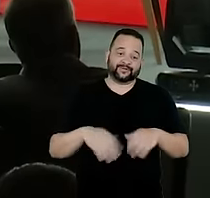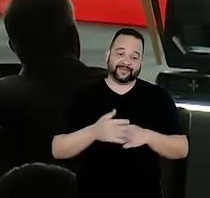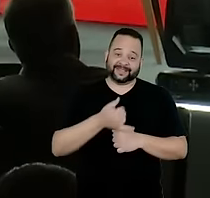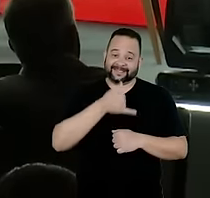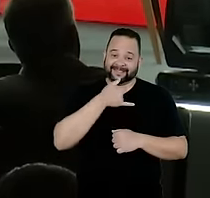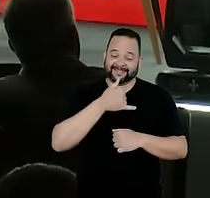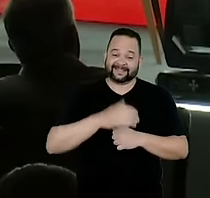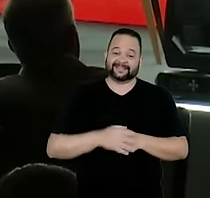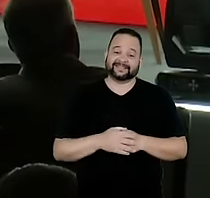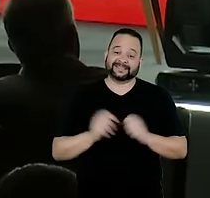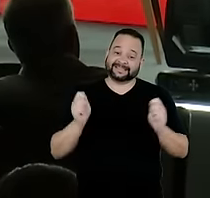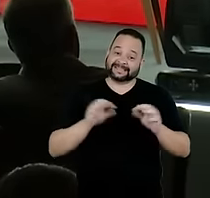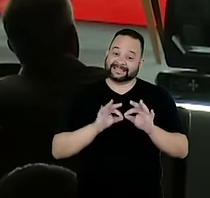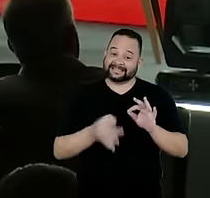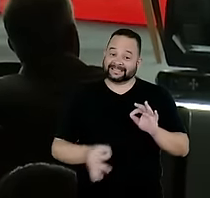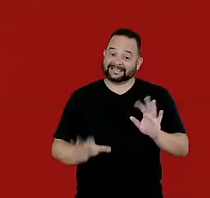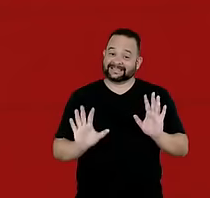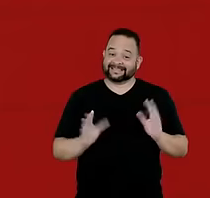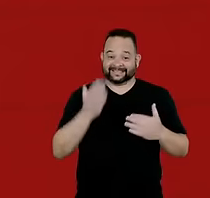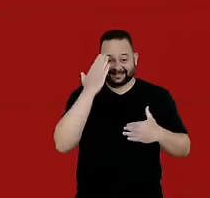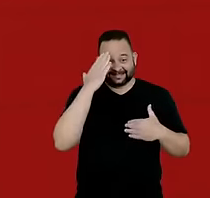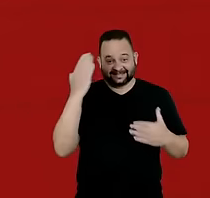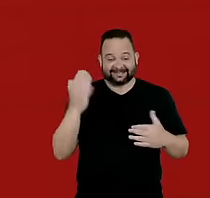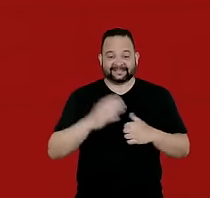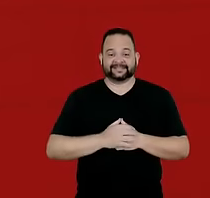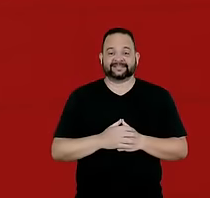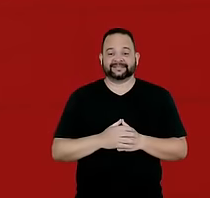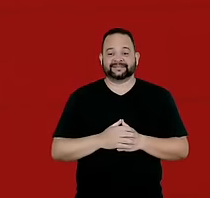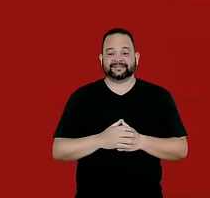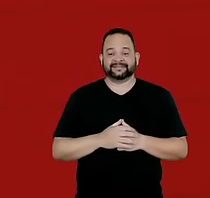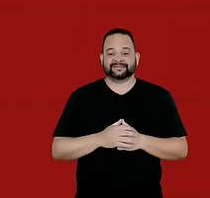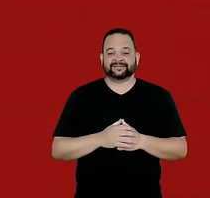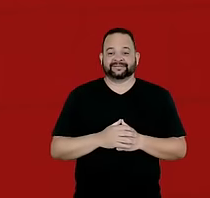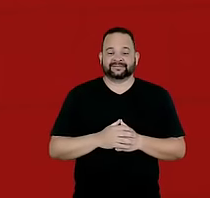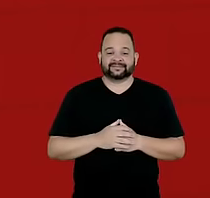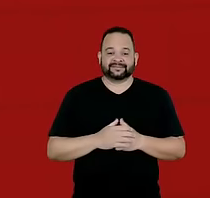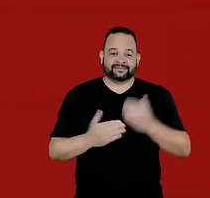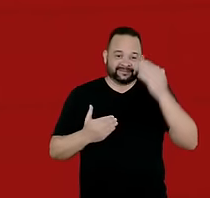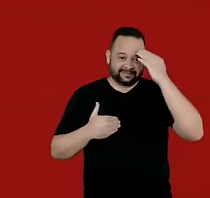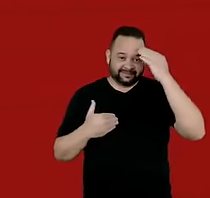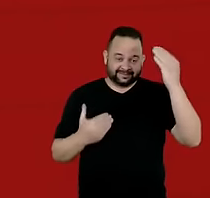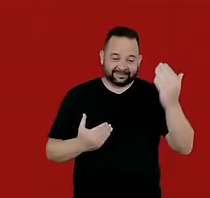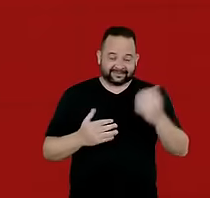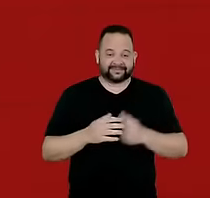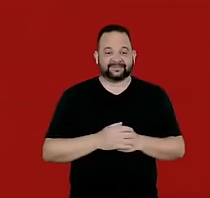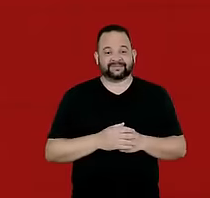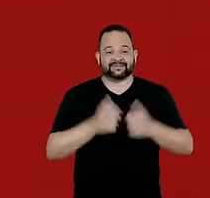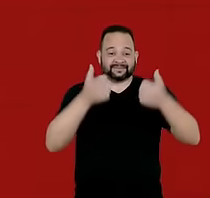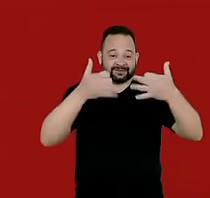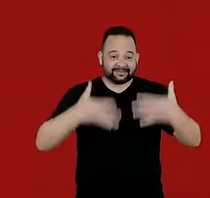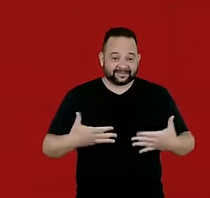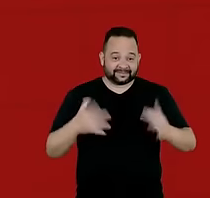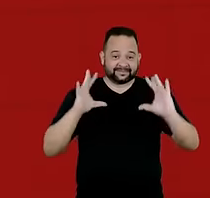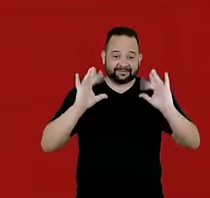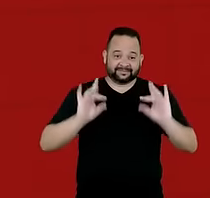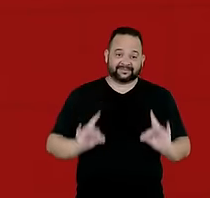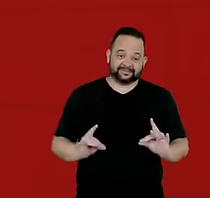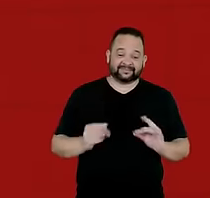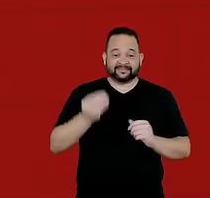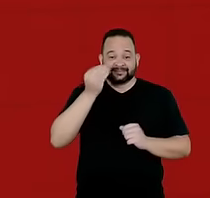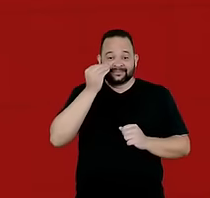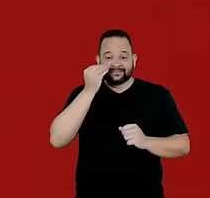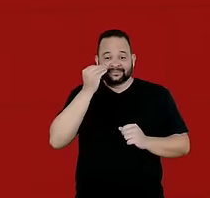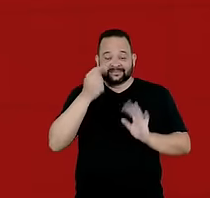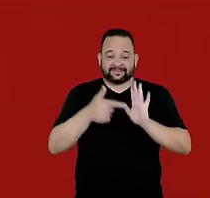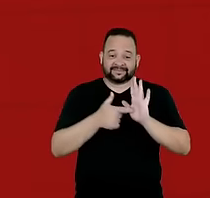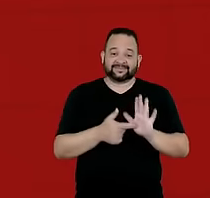queria obrigado a vocês agradecer muitíssimo aí vocês trazendo esse cenário todo a gente tentou passar pelos mais